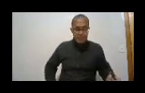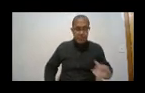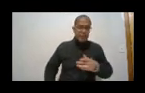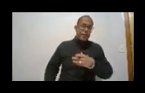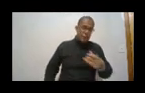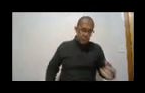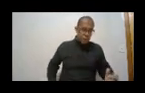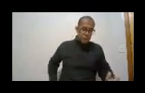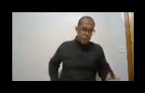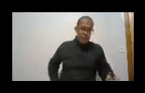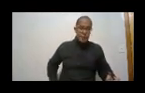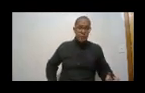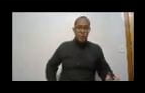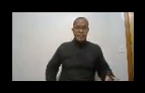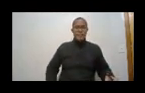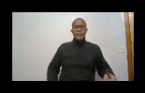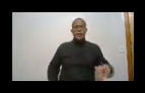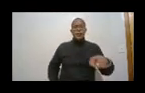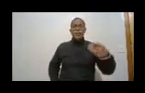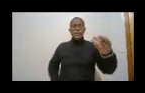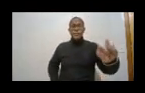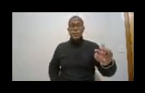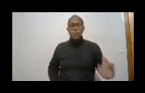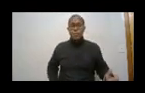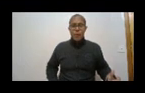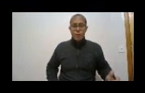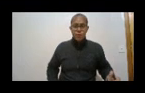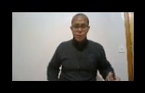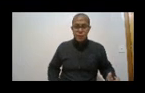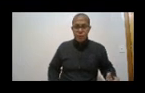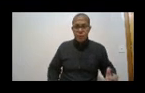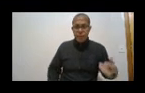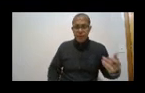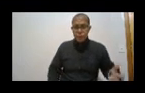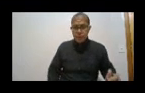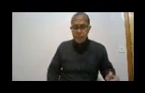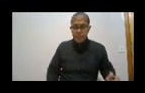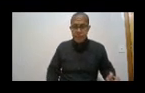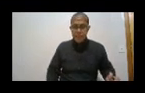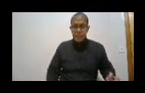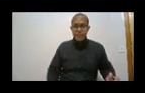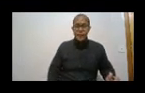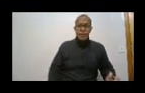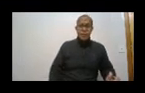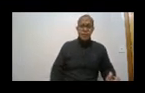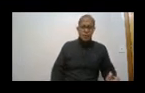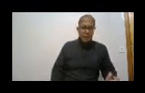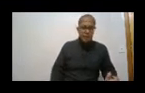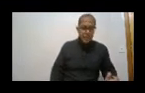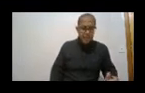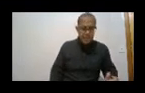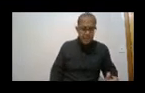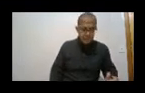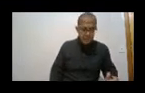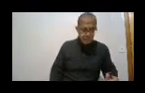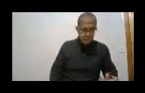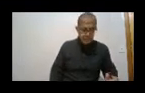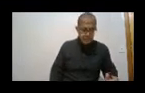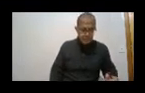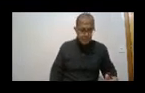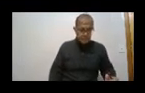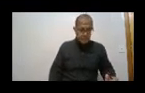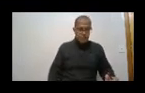para ser excretado, vão continuar na circulação. Também gostaria de pontuar com os senhores que quando falamos sobre eliminação, nós temos famílias,